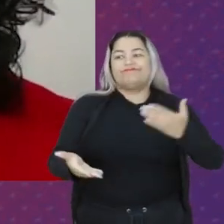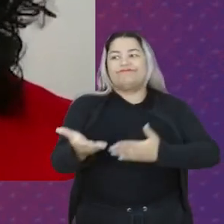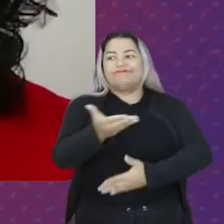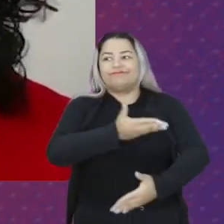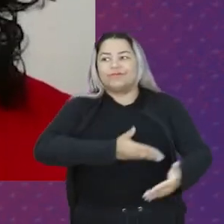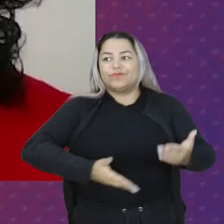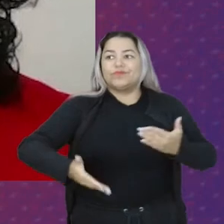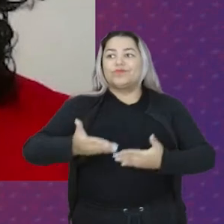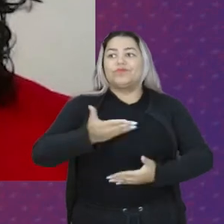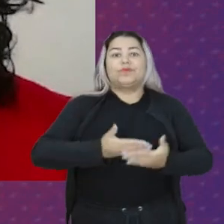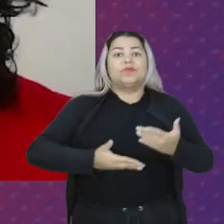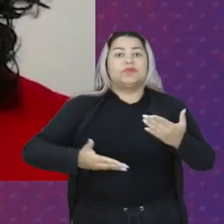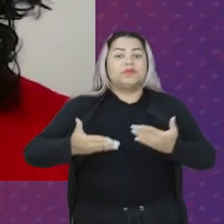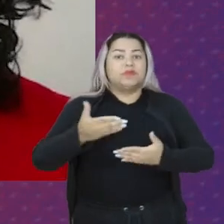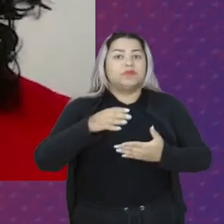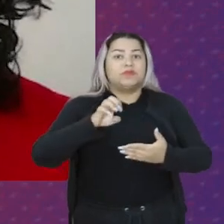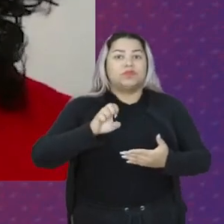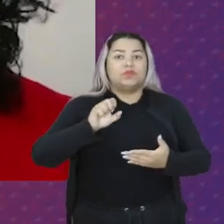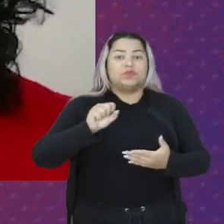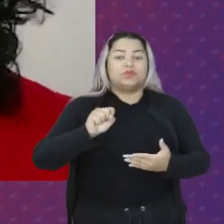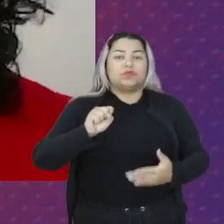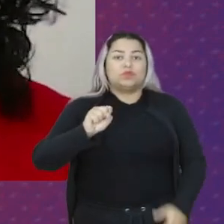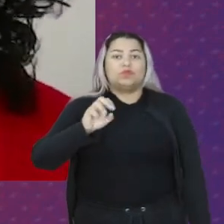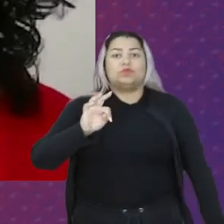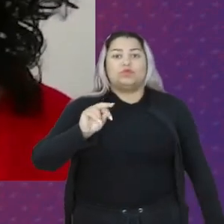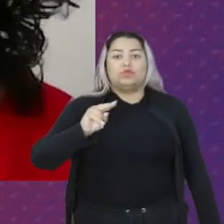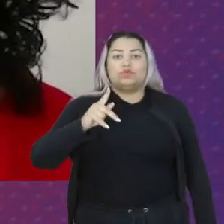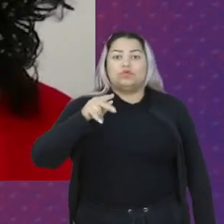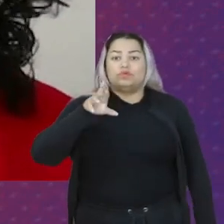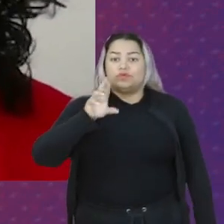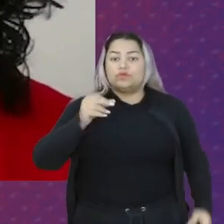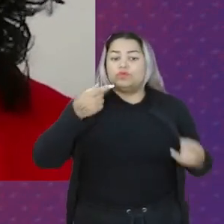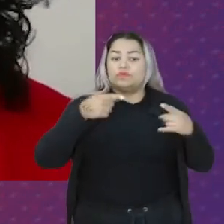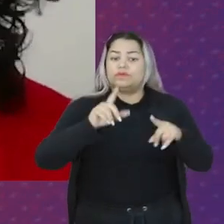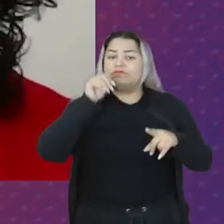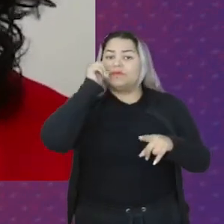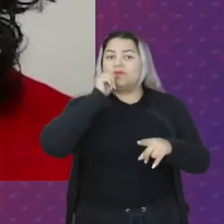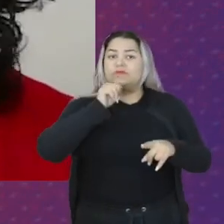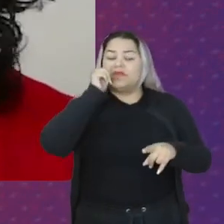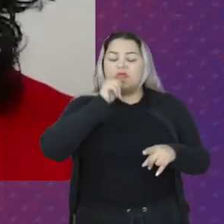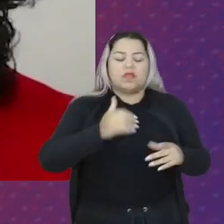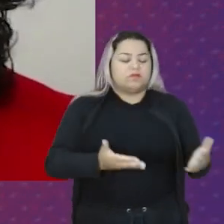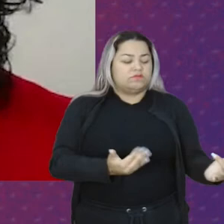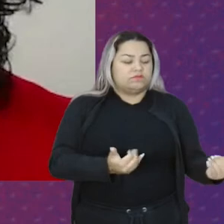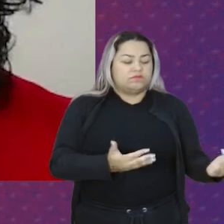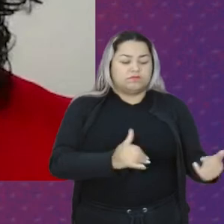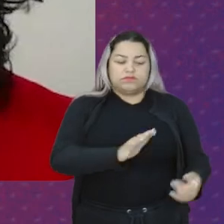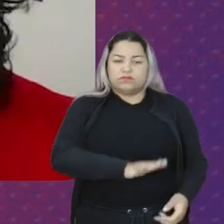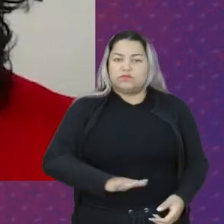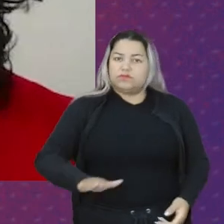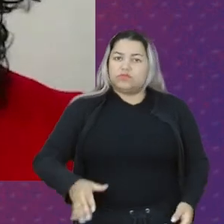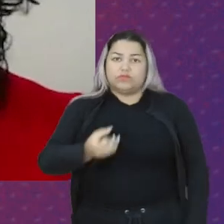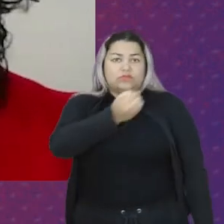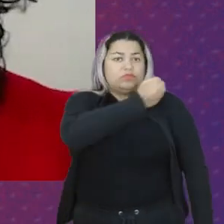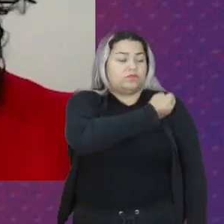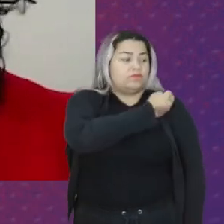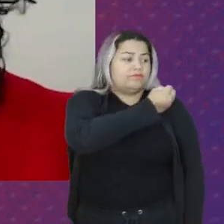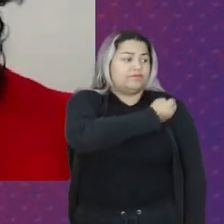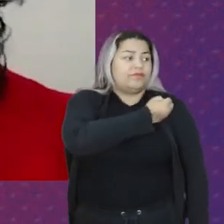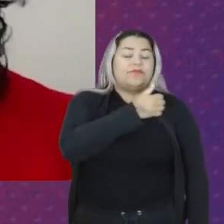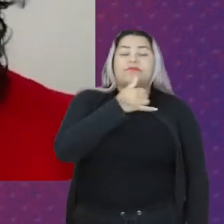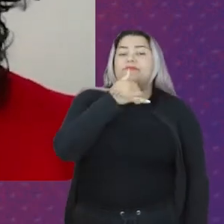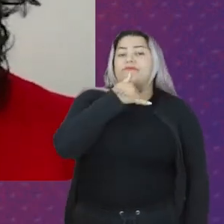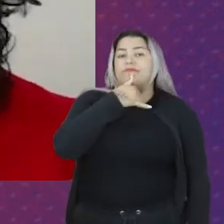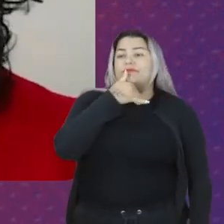envolvendo estupro, envolvendo violência sexual contra mulheres, contra crianças e adolescentes, o número,